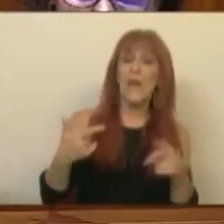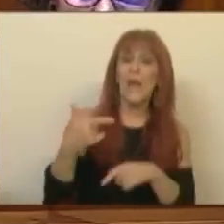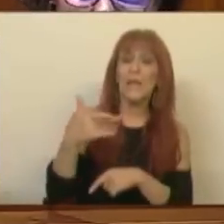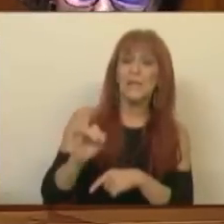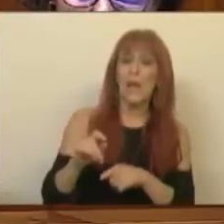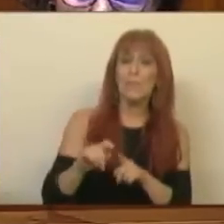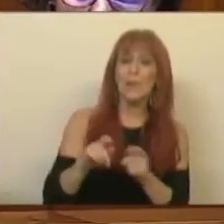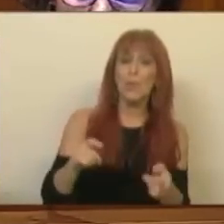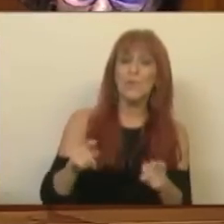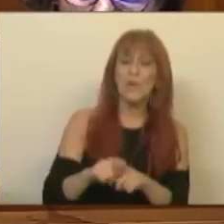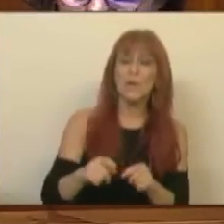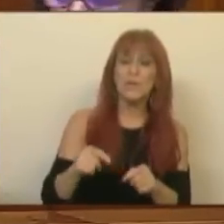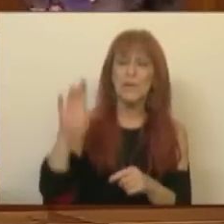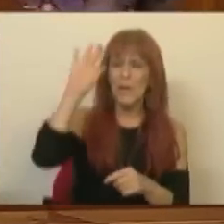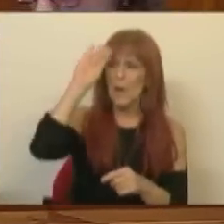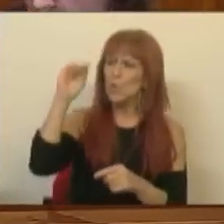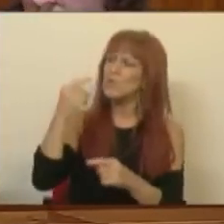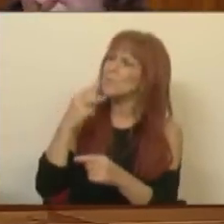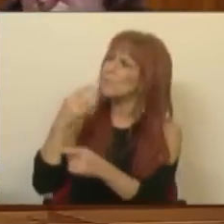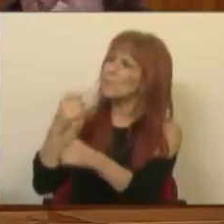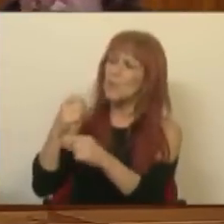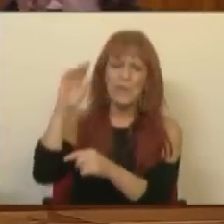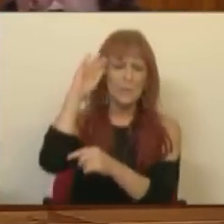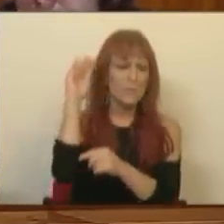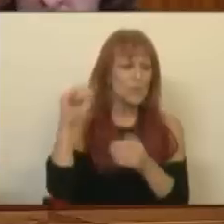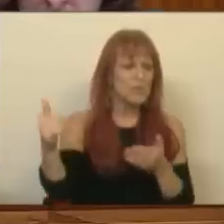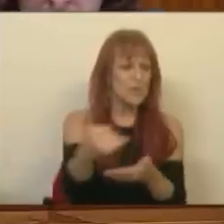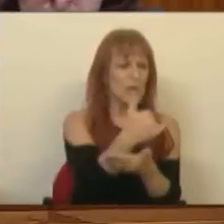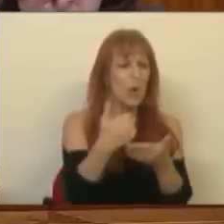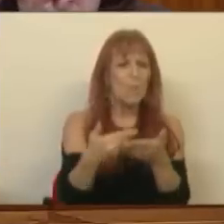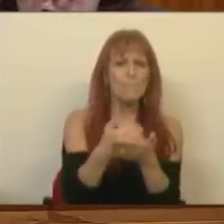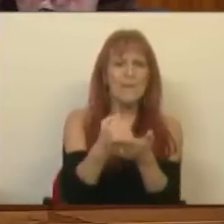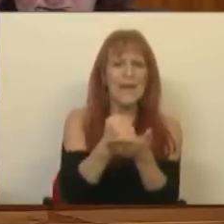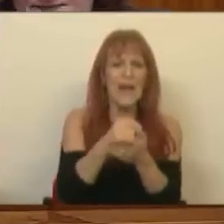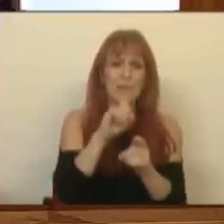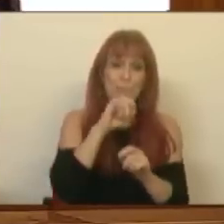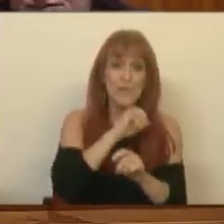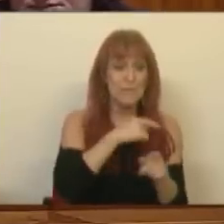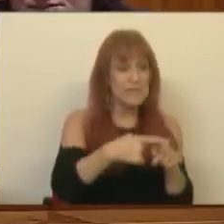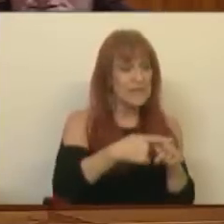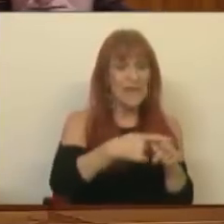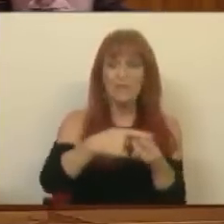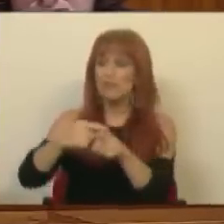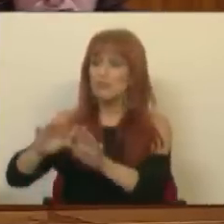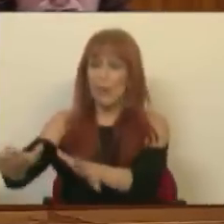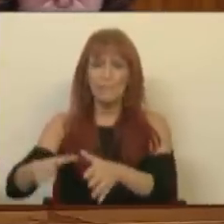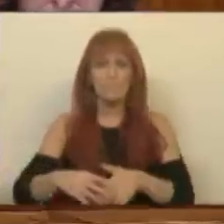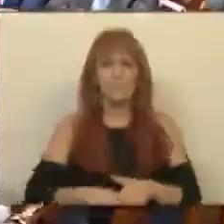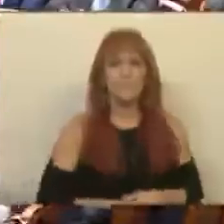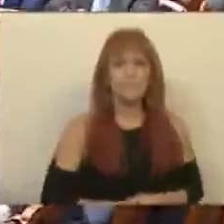contratou uma consultora que já fez uma consulta ao mercado de potenciais interessados